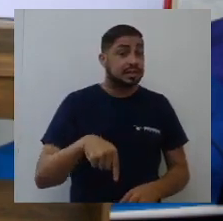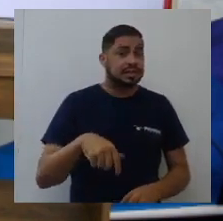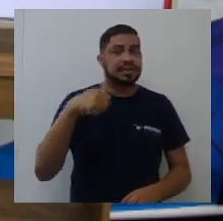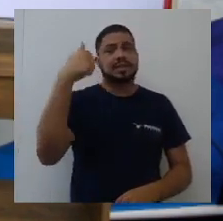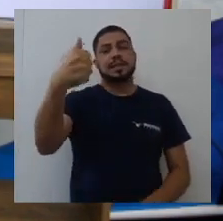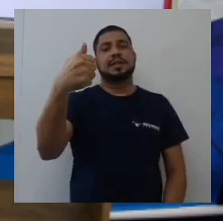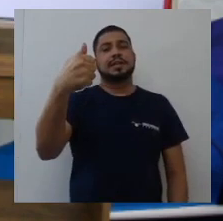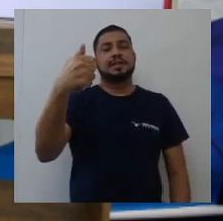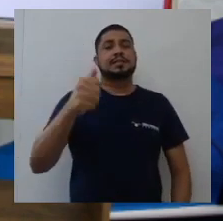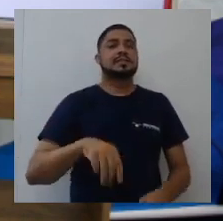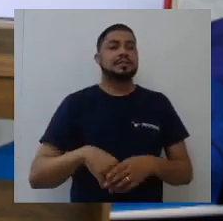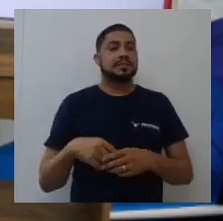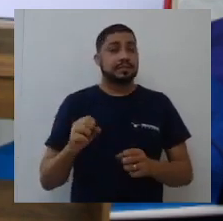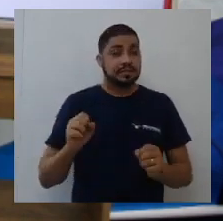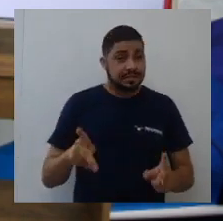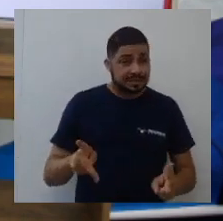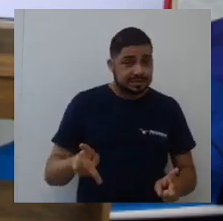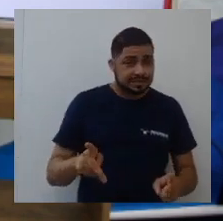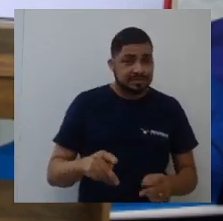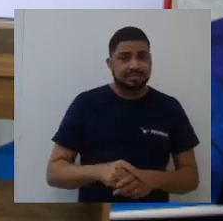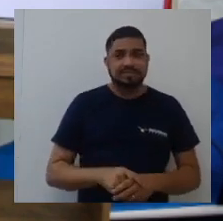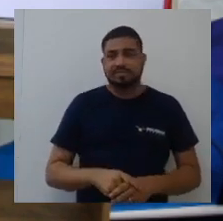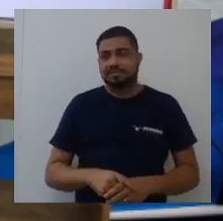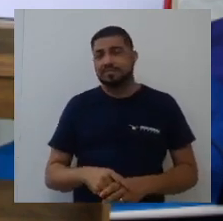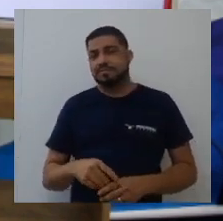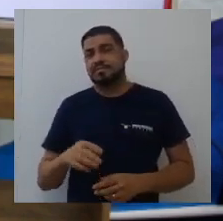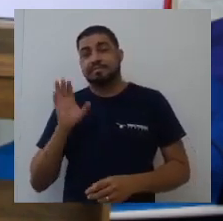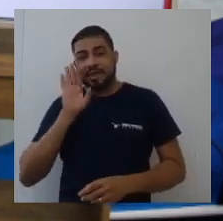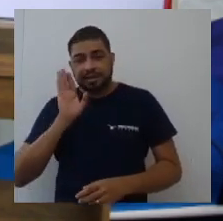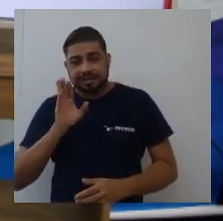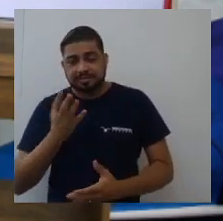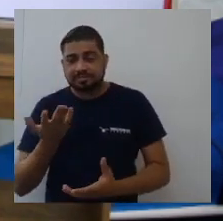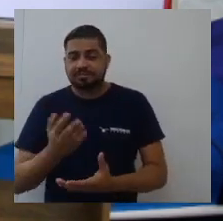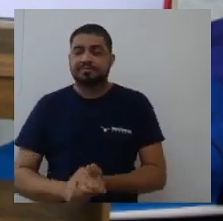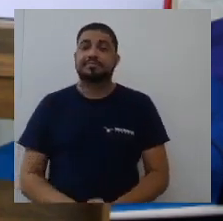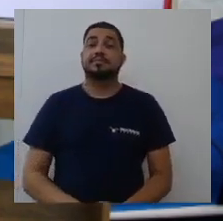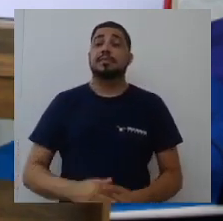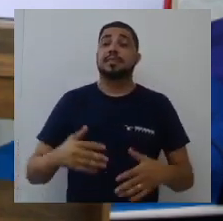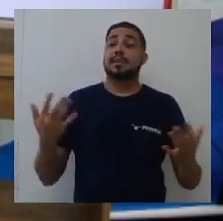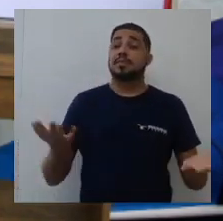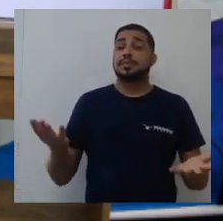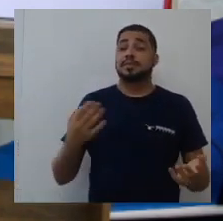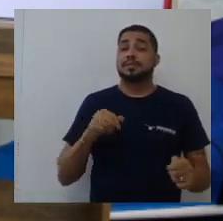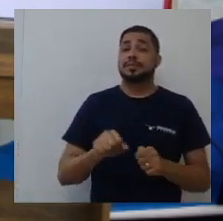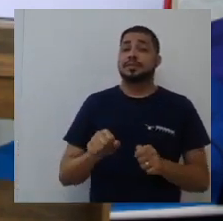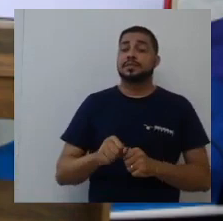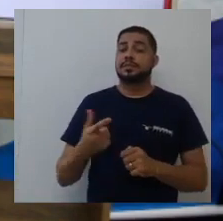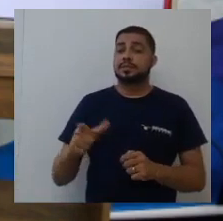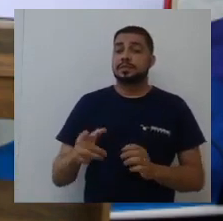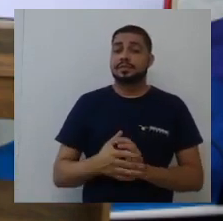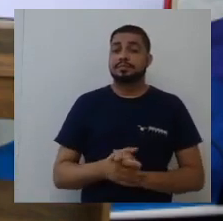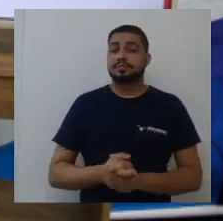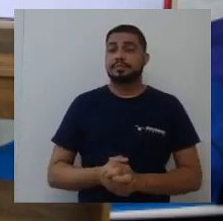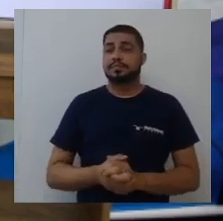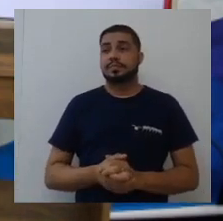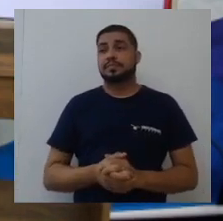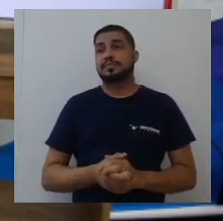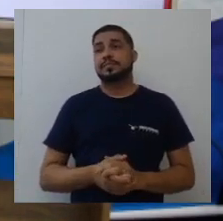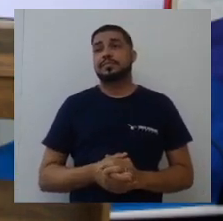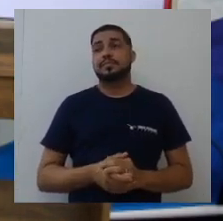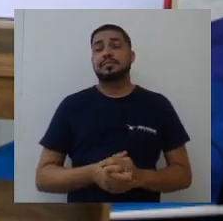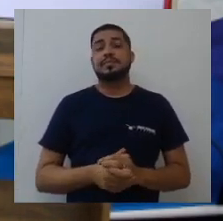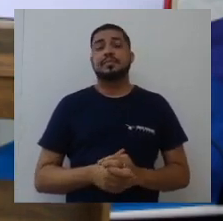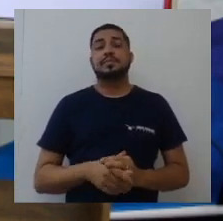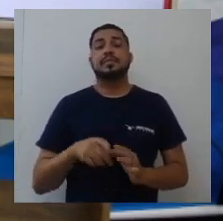A, beleza? Tranquilo, galera? Massa ou não massa? Eu quero fazer só mais uma questão com você. Eu quero fazer